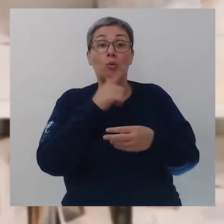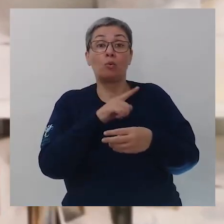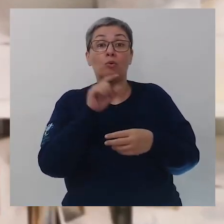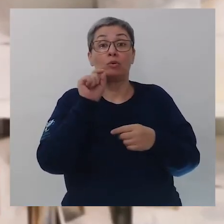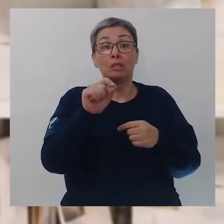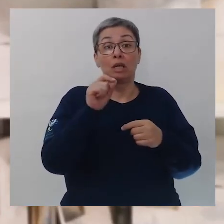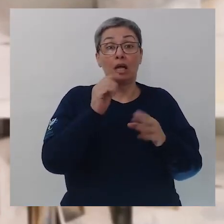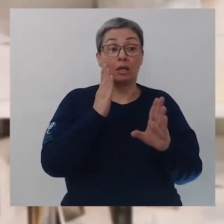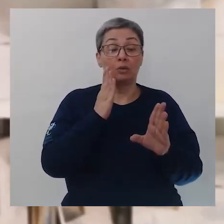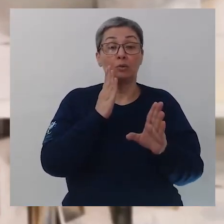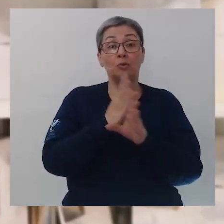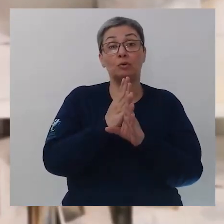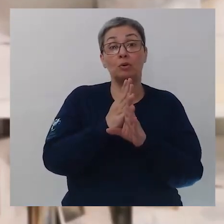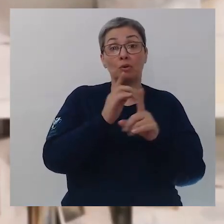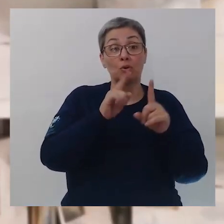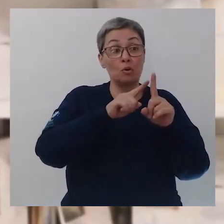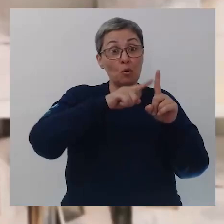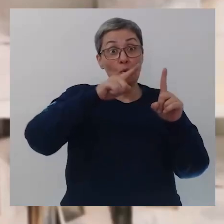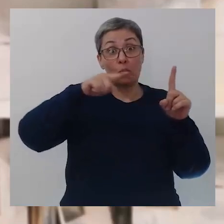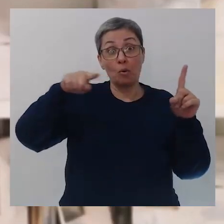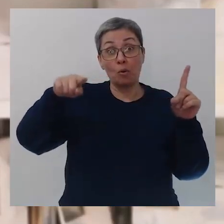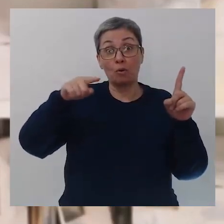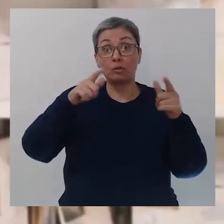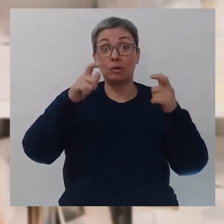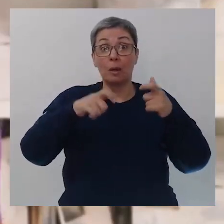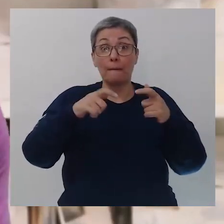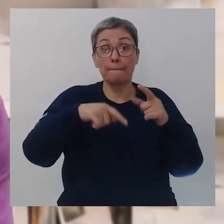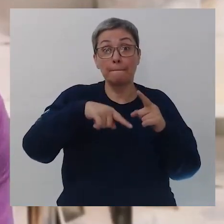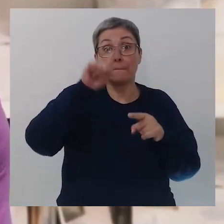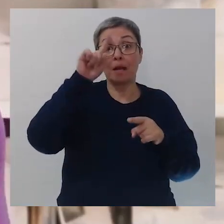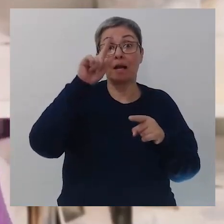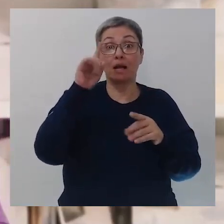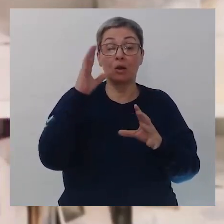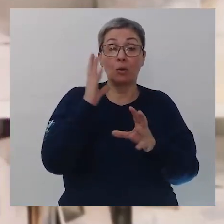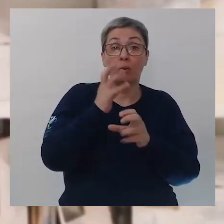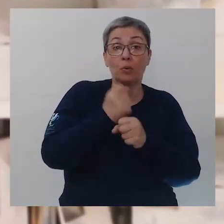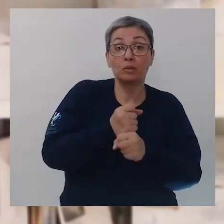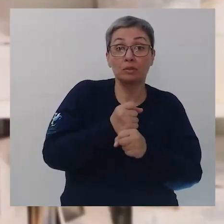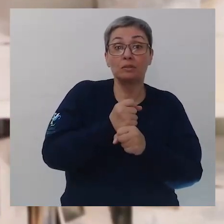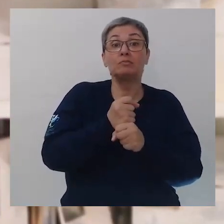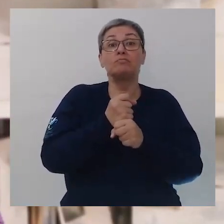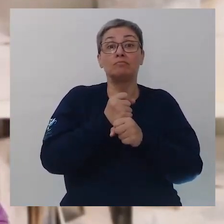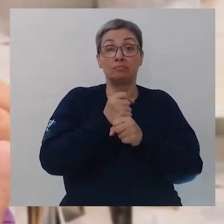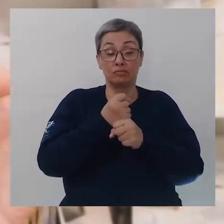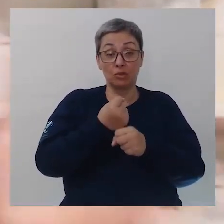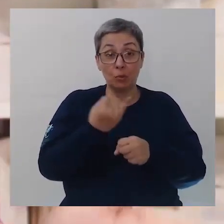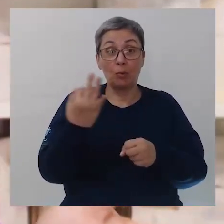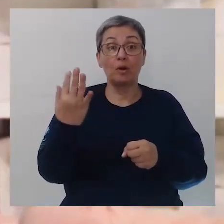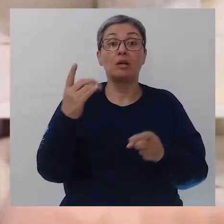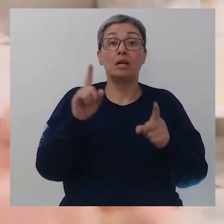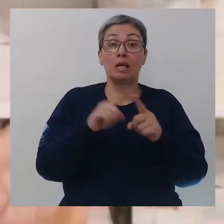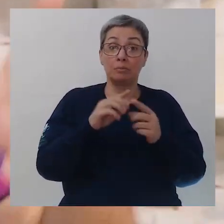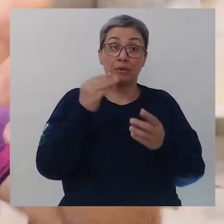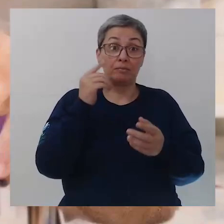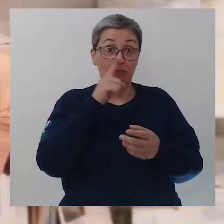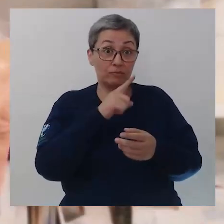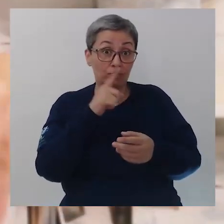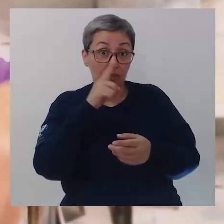consegue identificar no gráfico onde há maior concentração de dados e falhas,